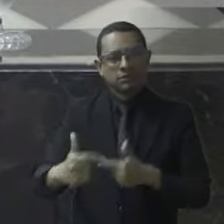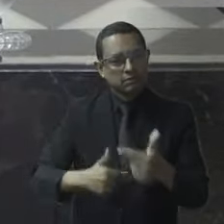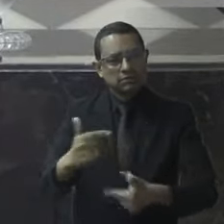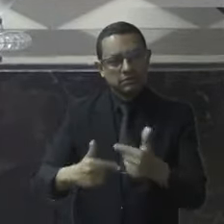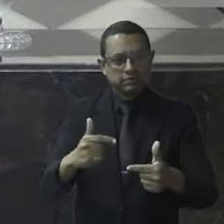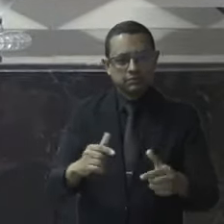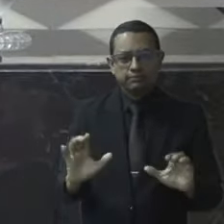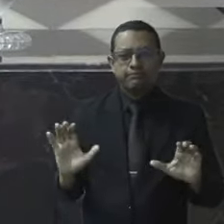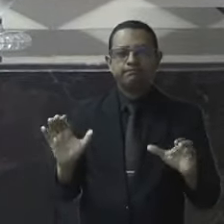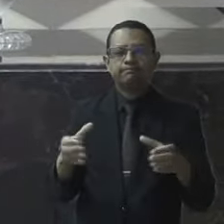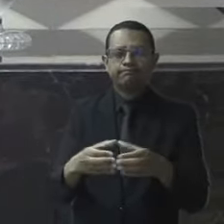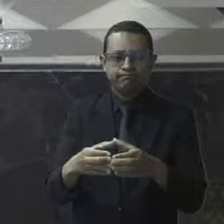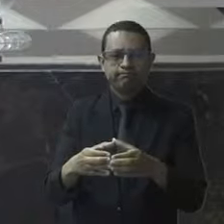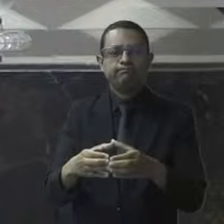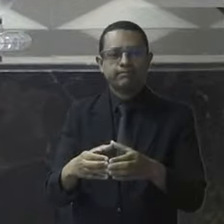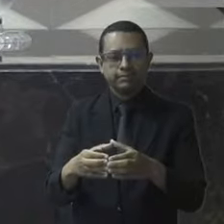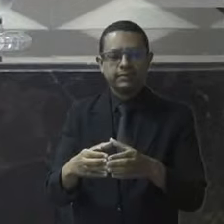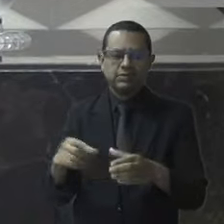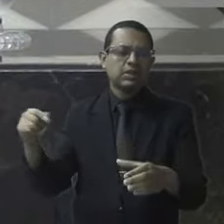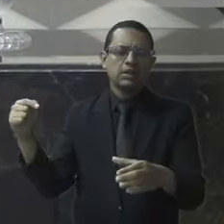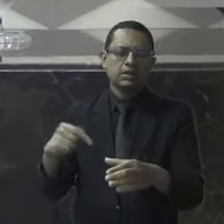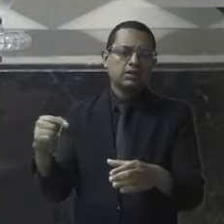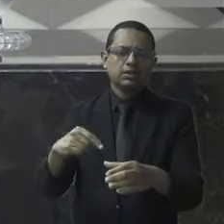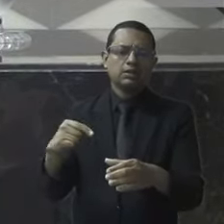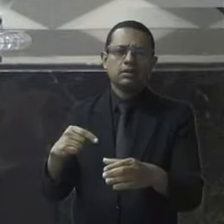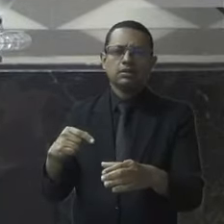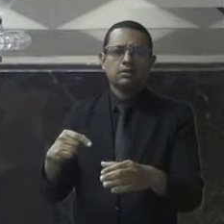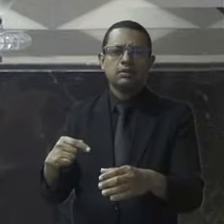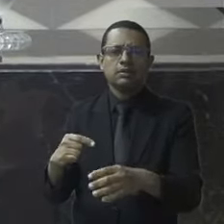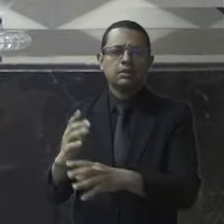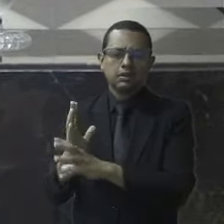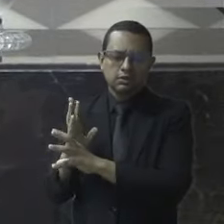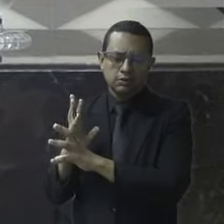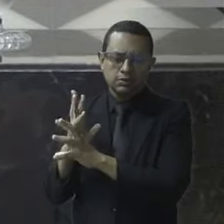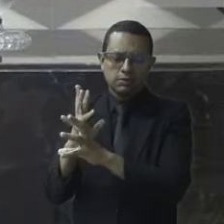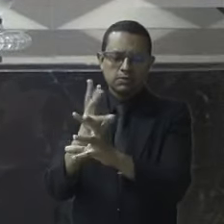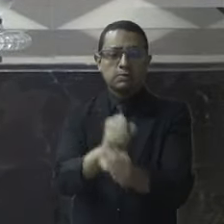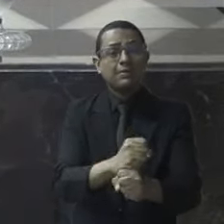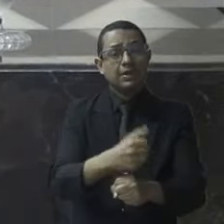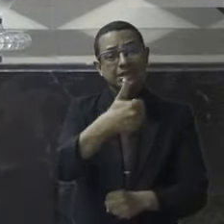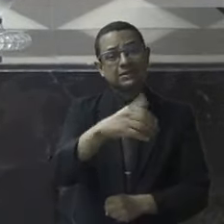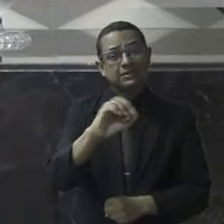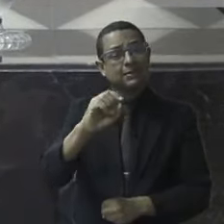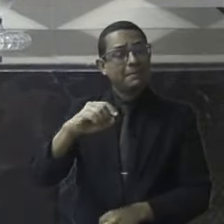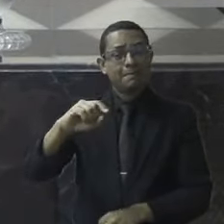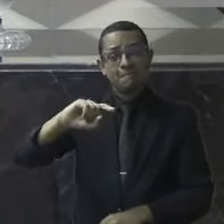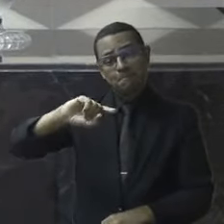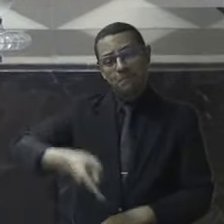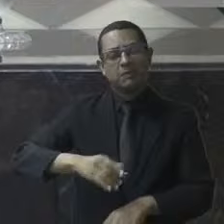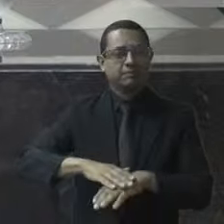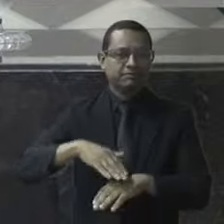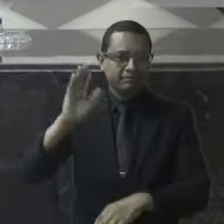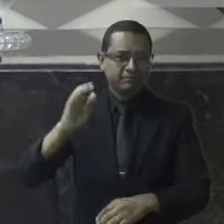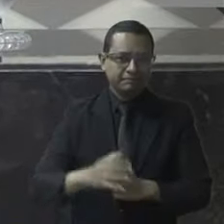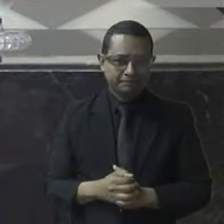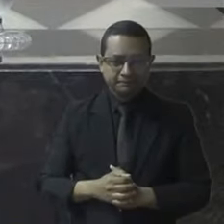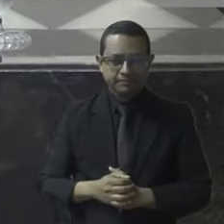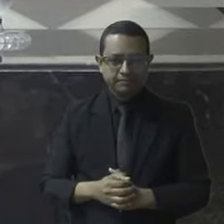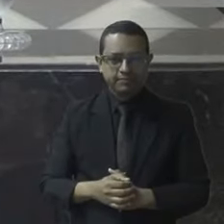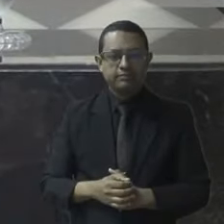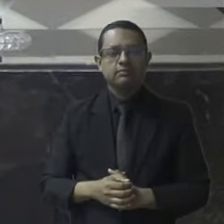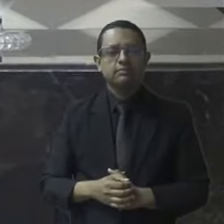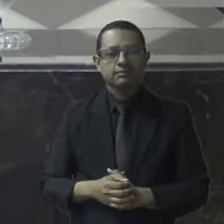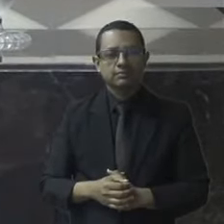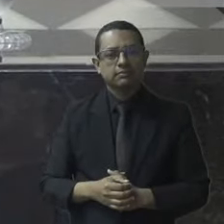que envolveu mais de 100 mil pessoas. E aqui, por medida de